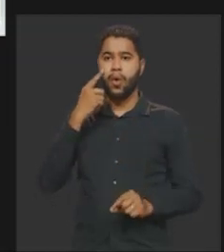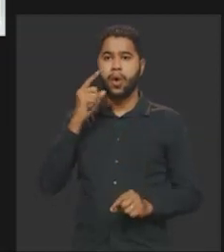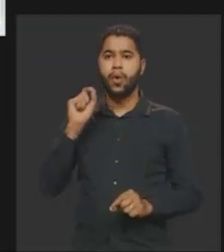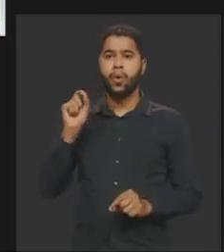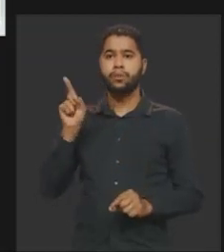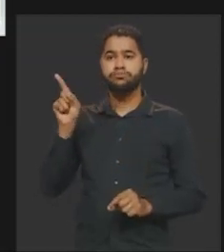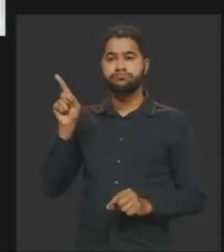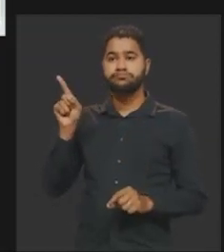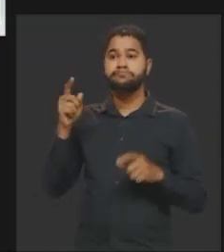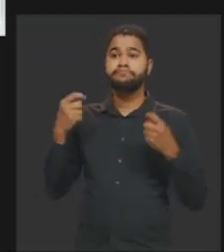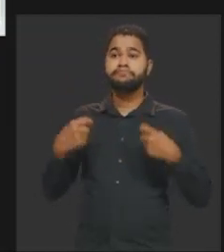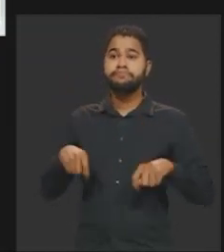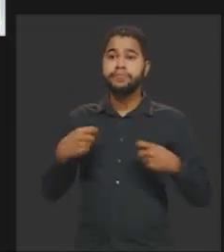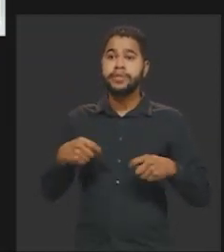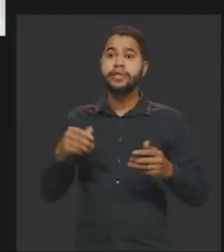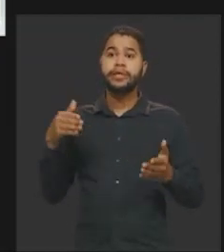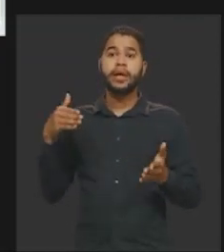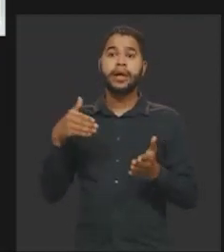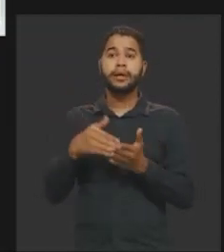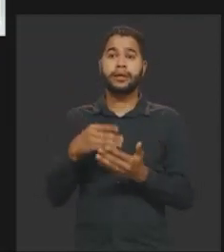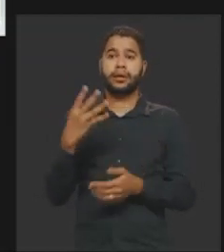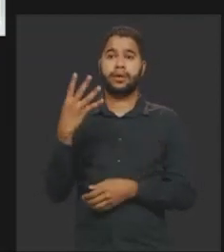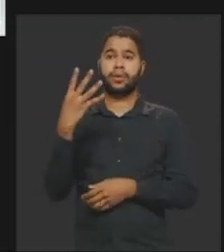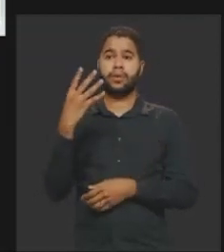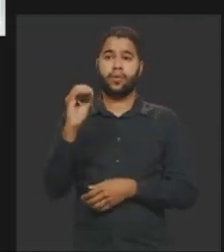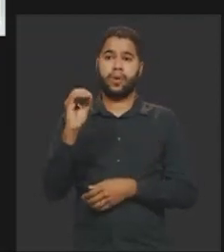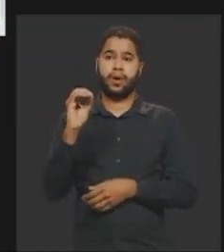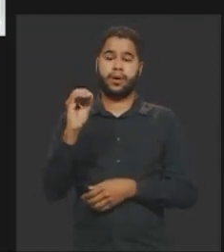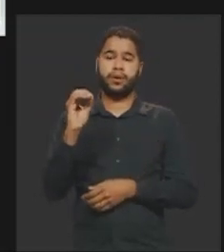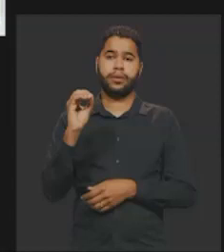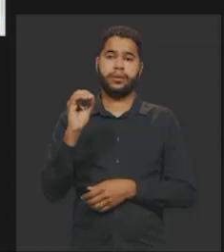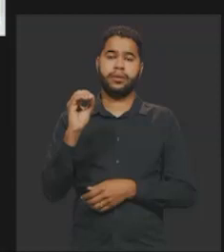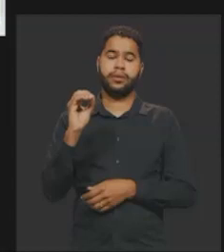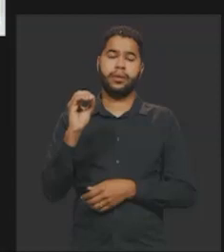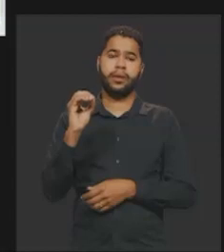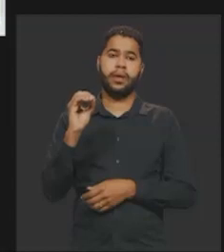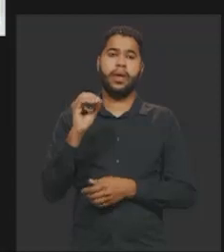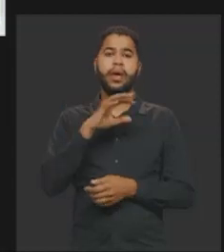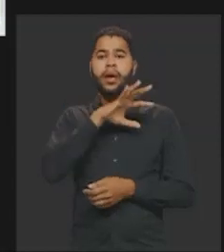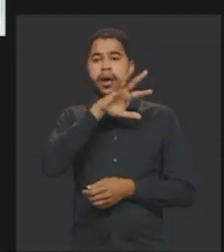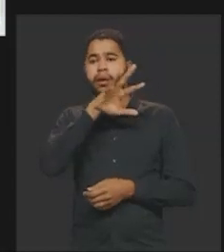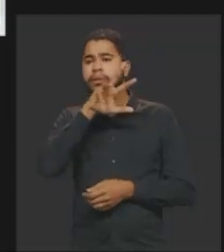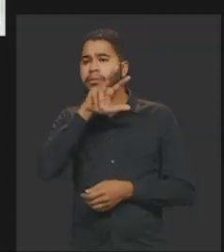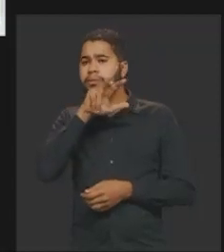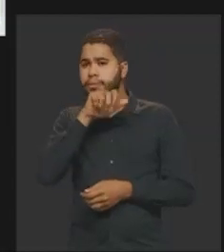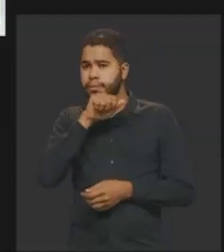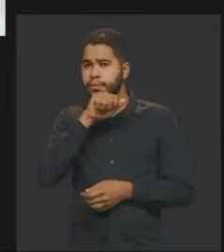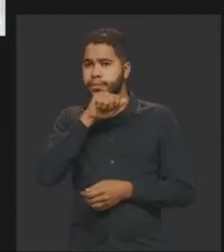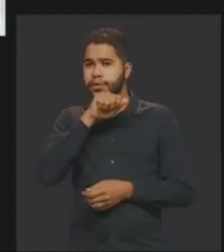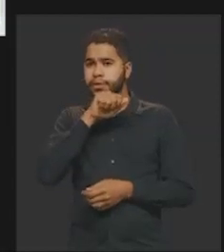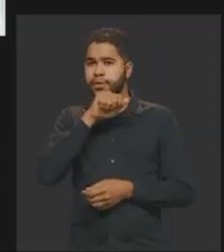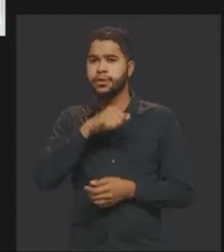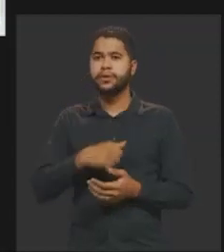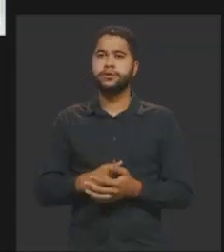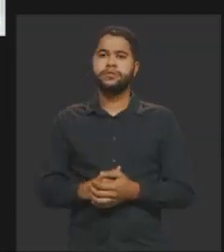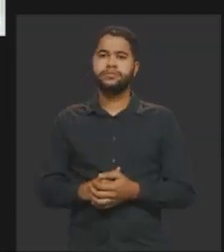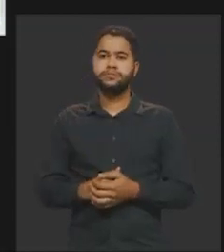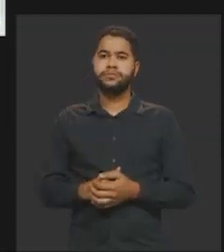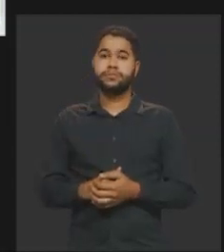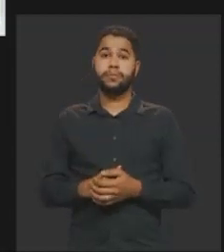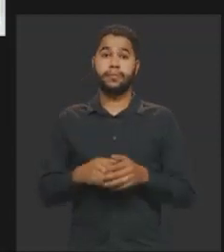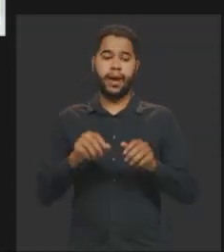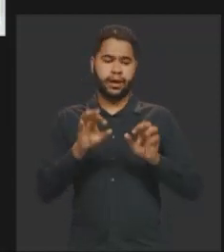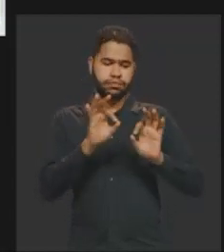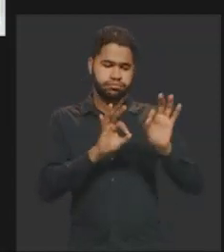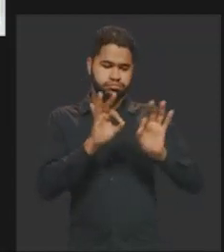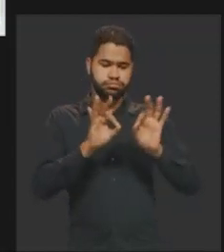precisa de até 40 animais, aqui dumb, mudo, sem voz. To make a fur coat, para fazer